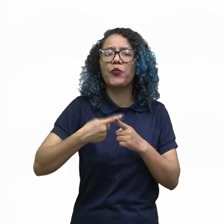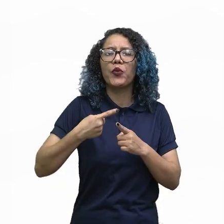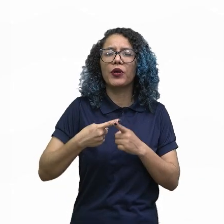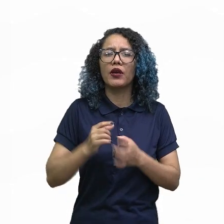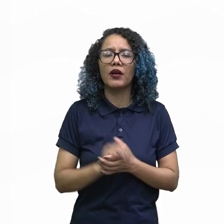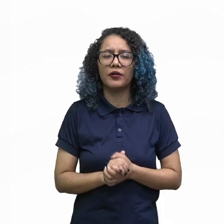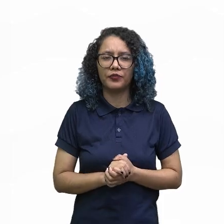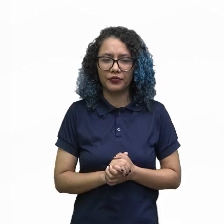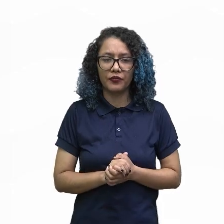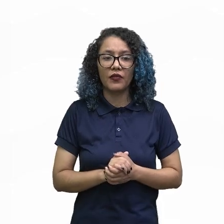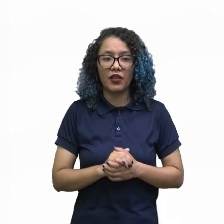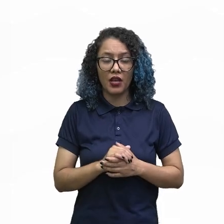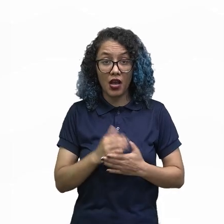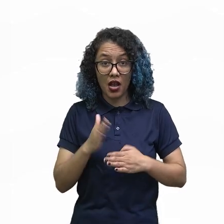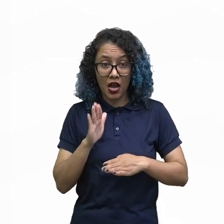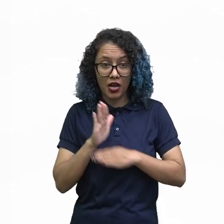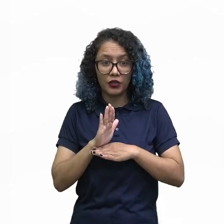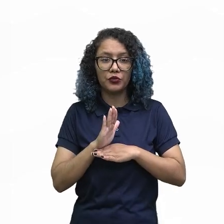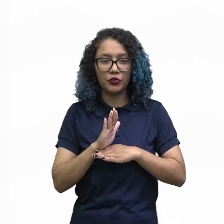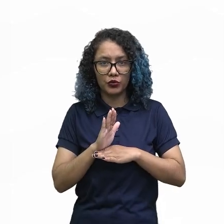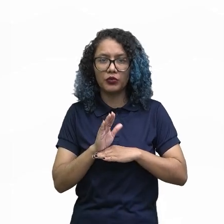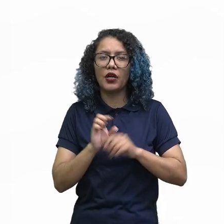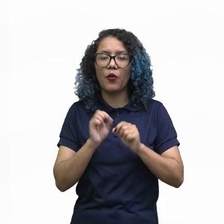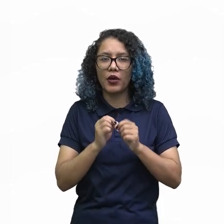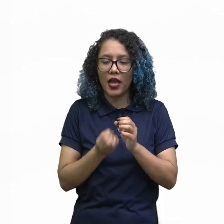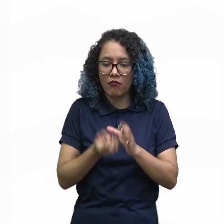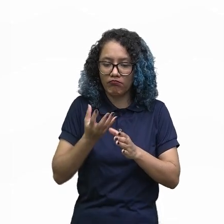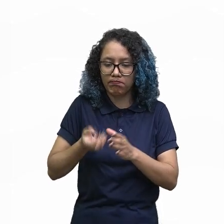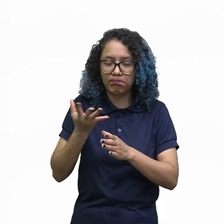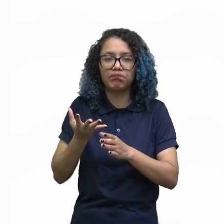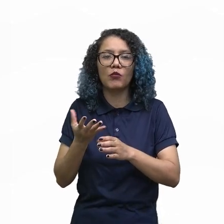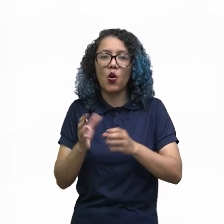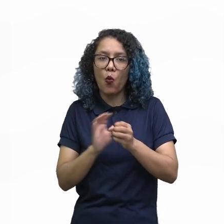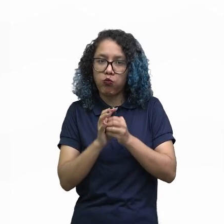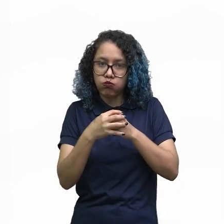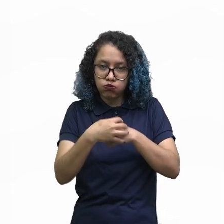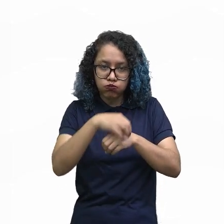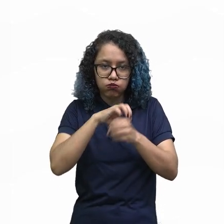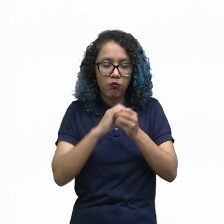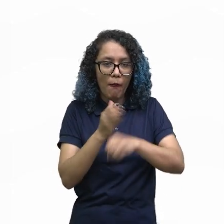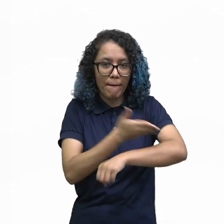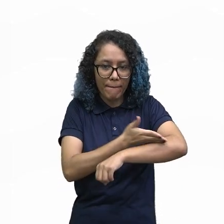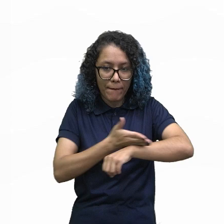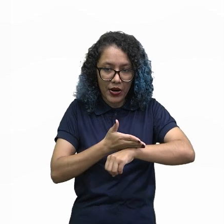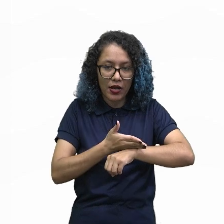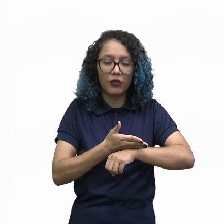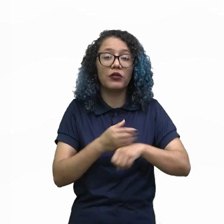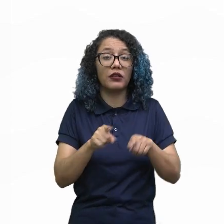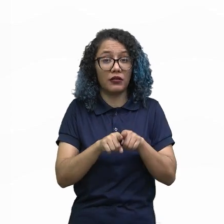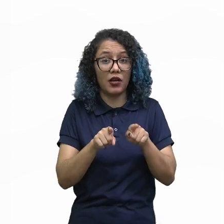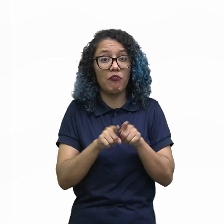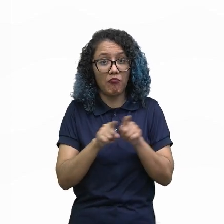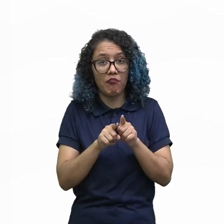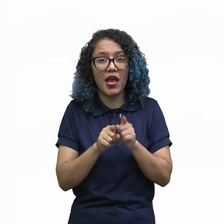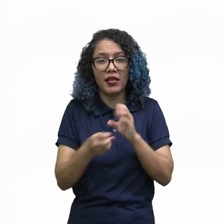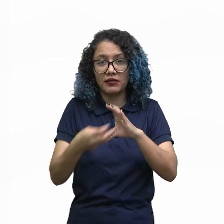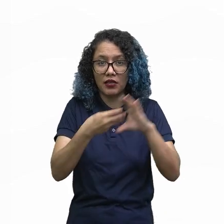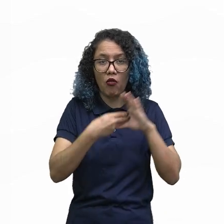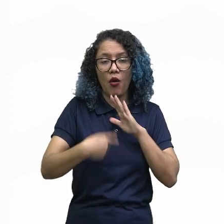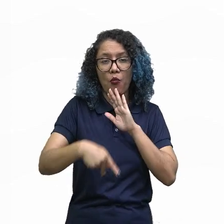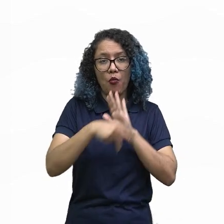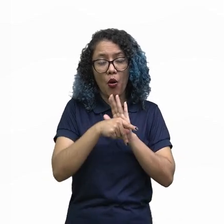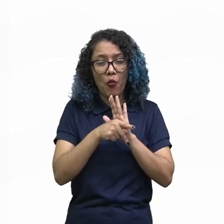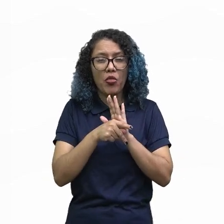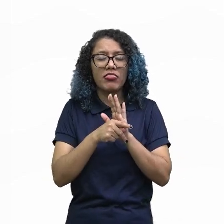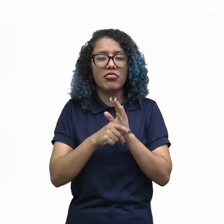ajudam ali a maturar glóbulos brancos, né? E aí esses glóbulos também são glóbulos de defesa, né? Ele também